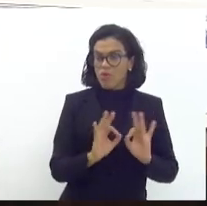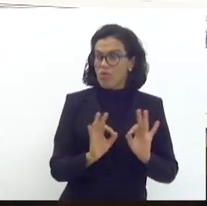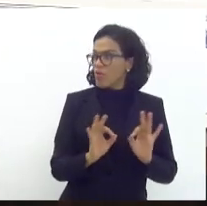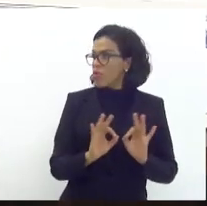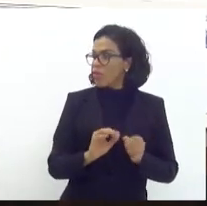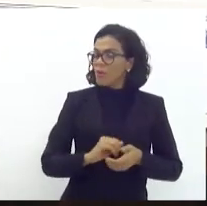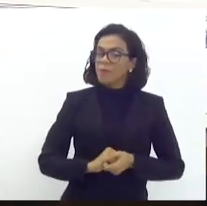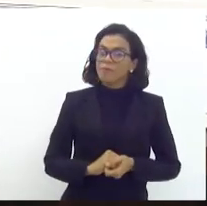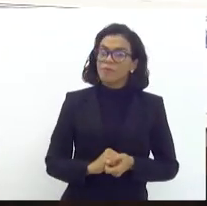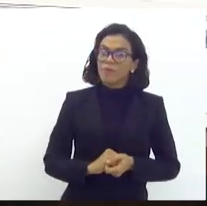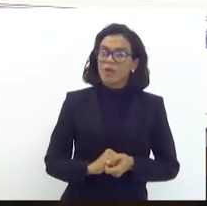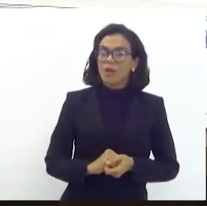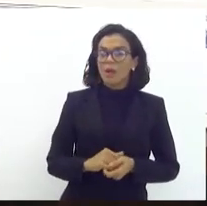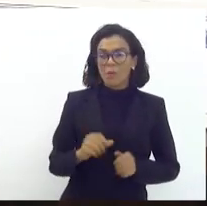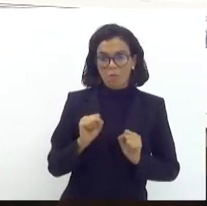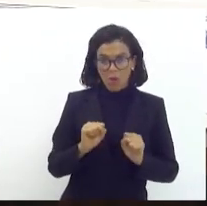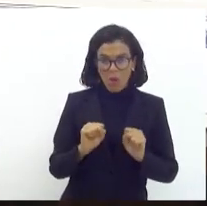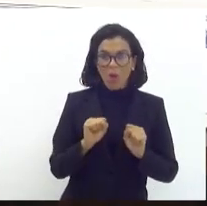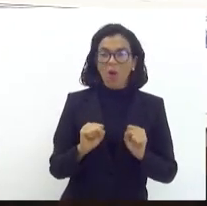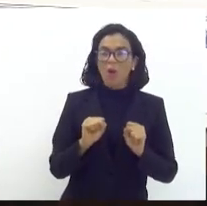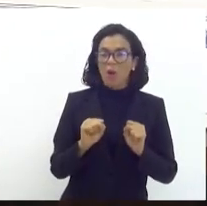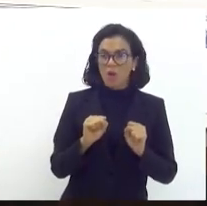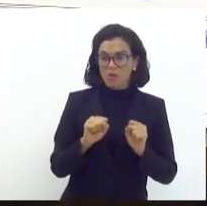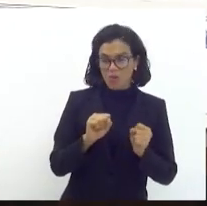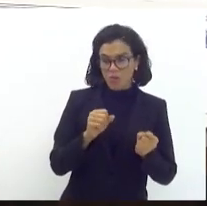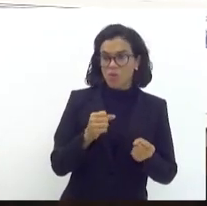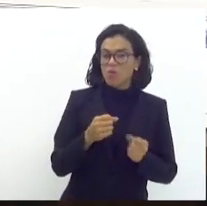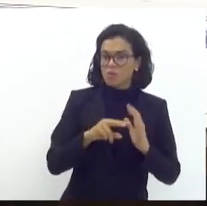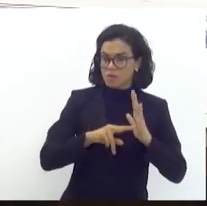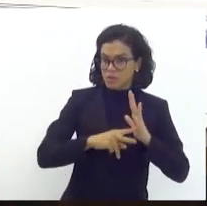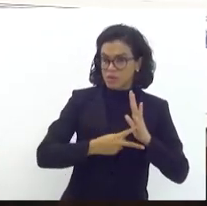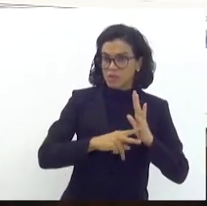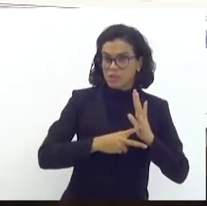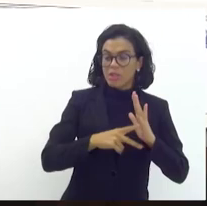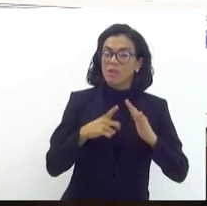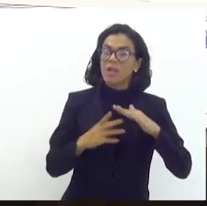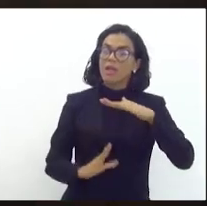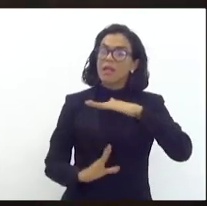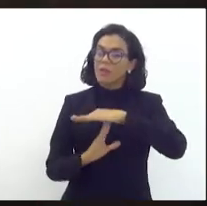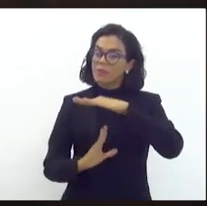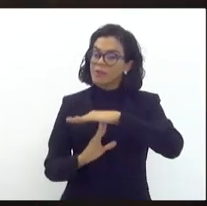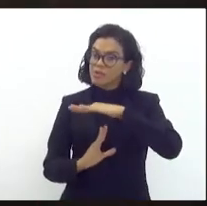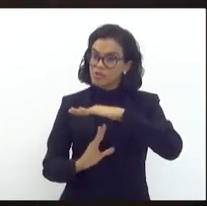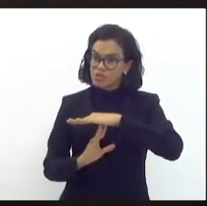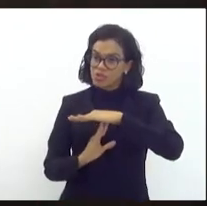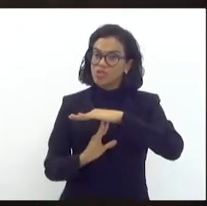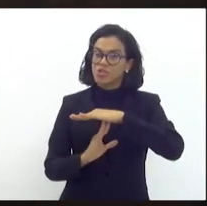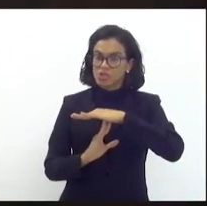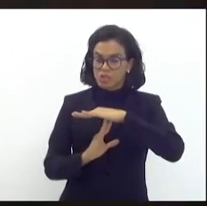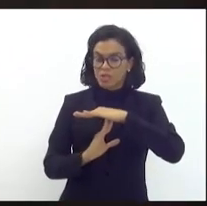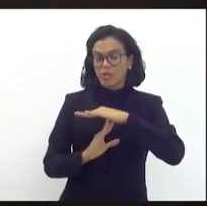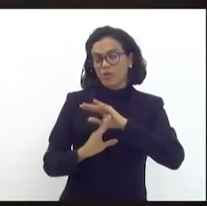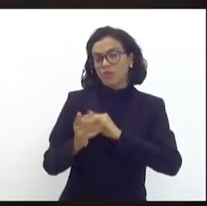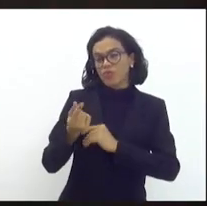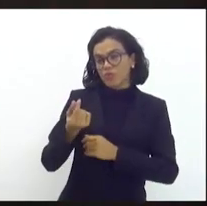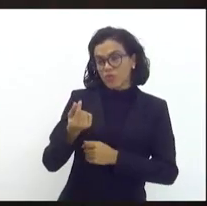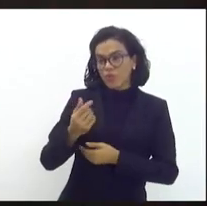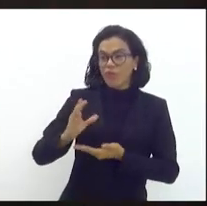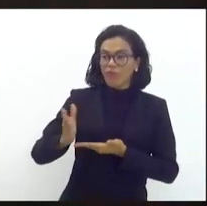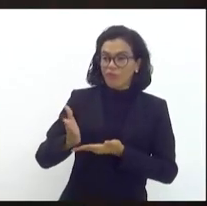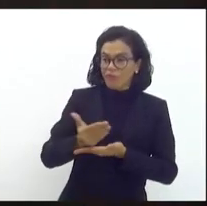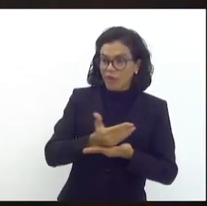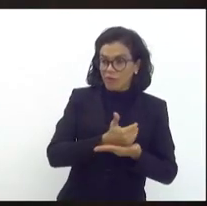o simples vai poder passar crédito sim mas ele na realidade até o limite do seu do seu faturamento enfim